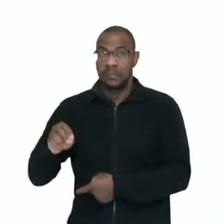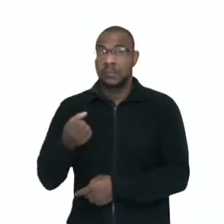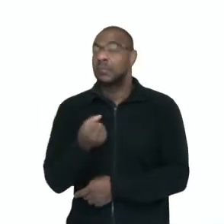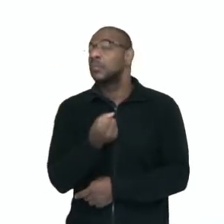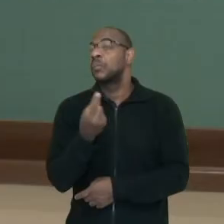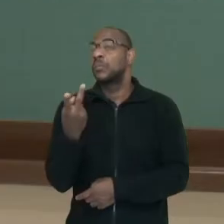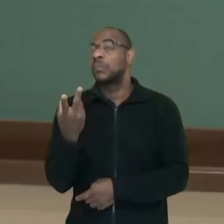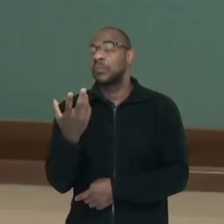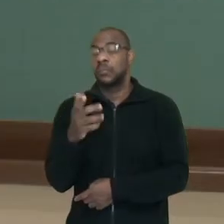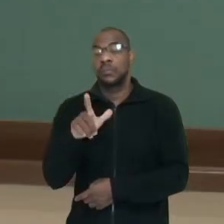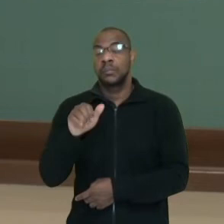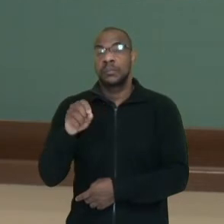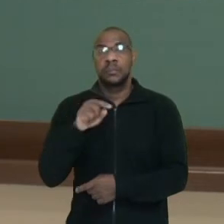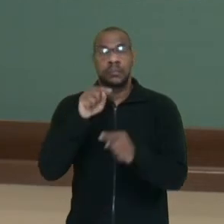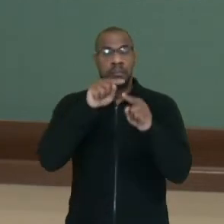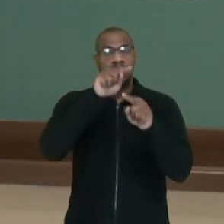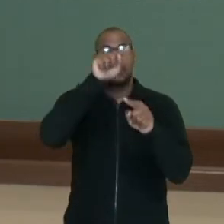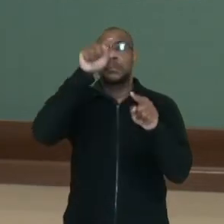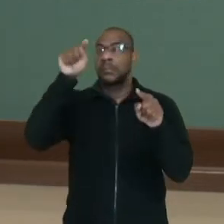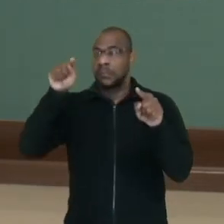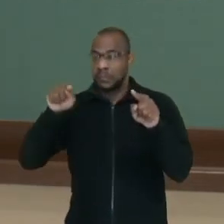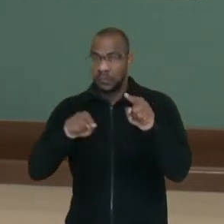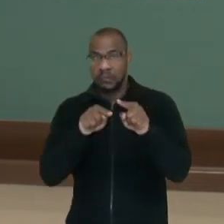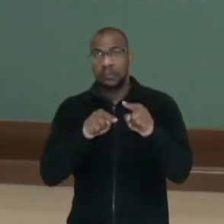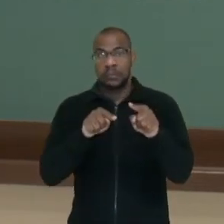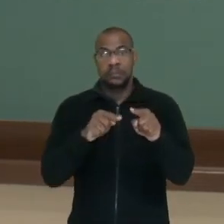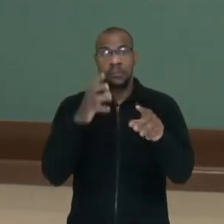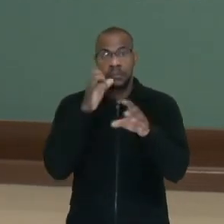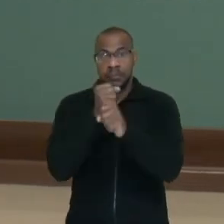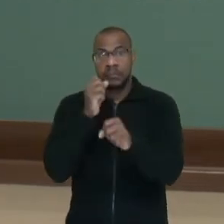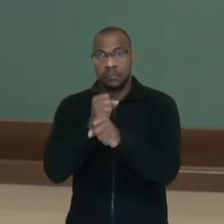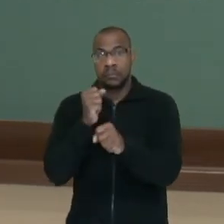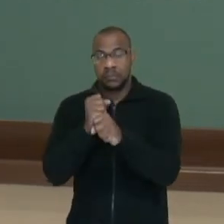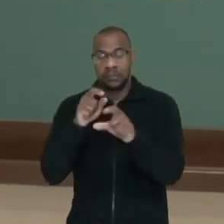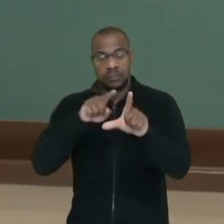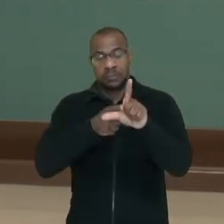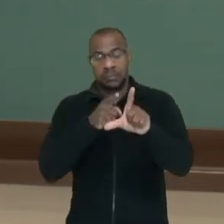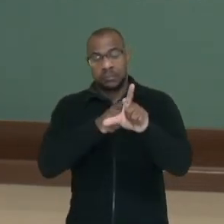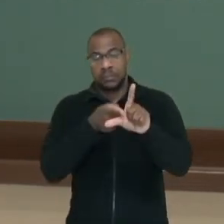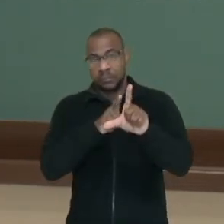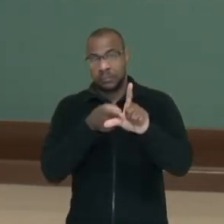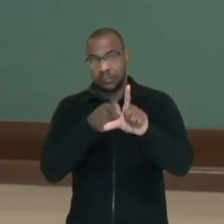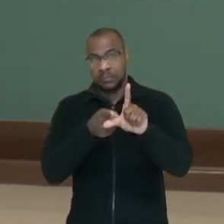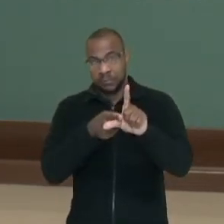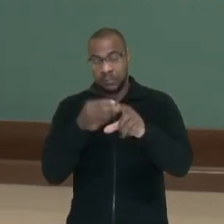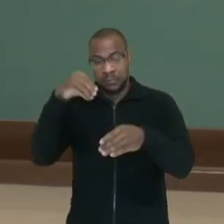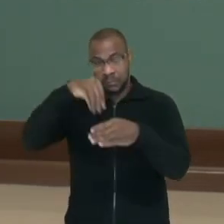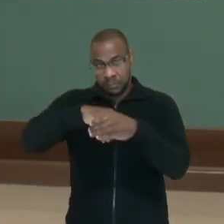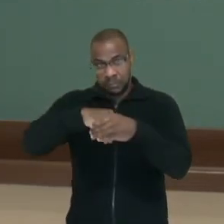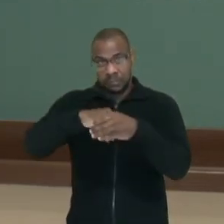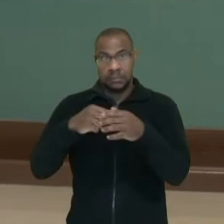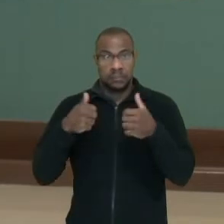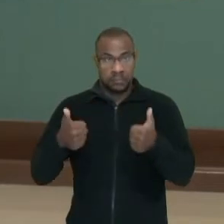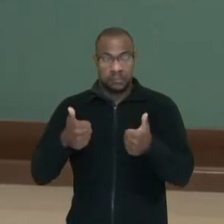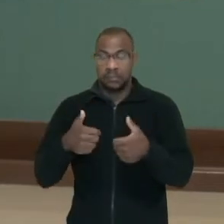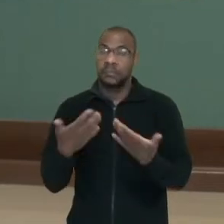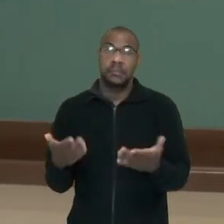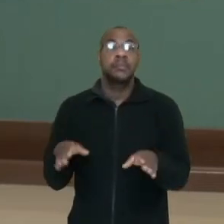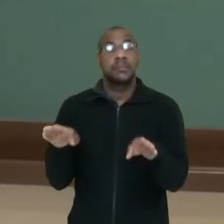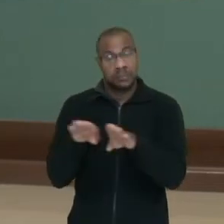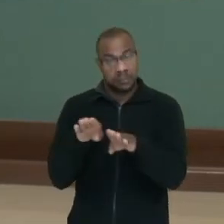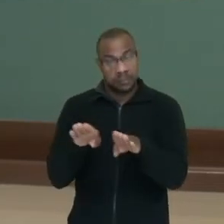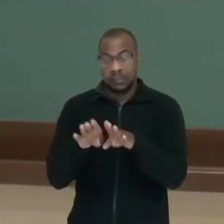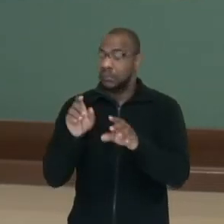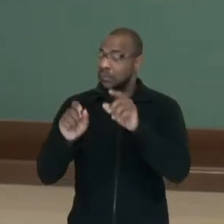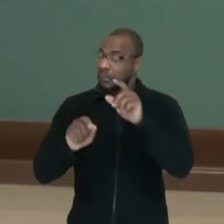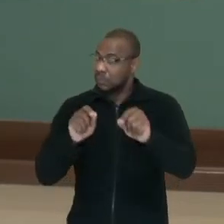eu tenho polígono, eu vou determinar a medida desse ângulo interno, tá bom? Então, eu também, o